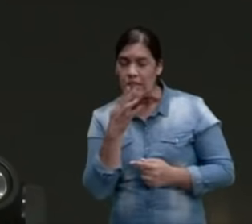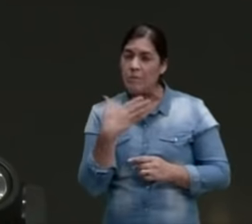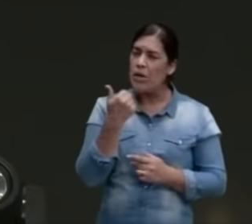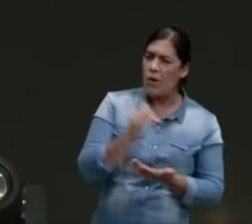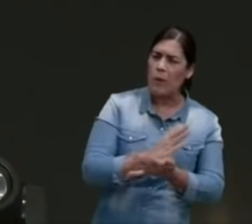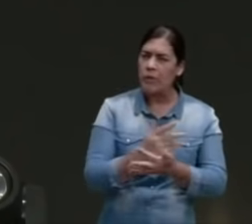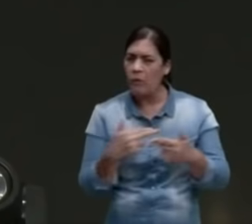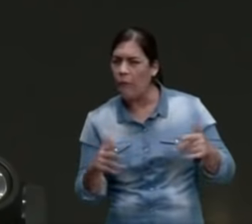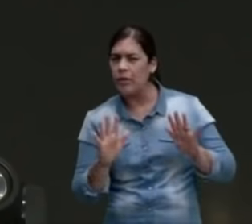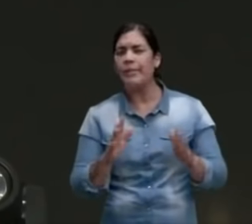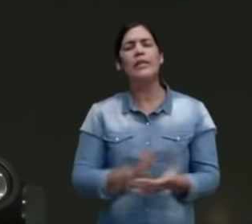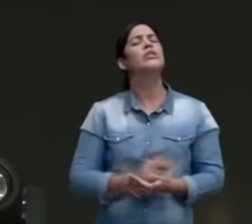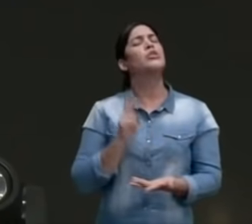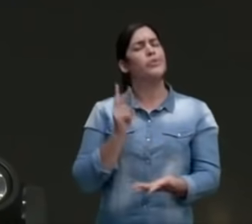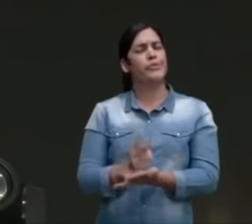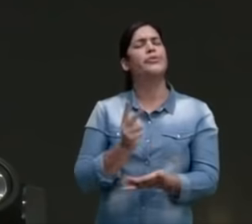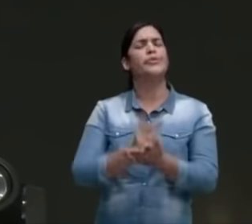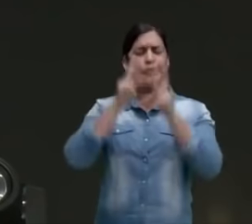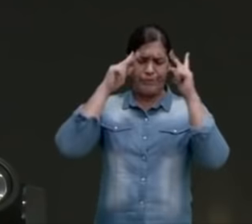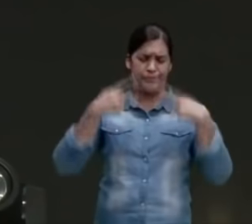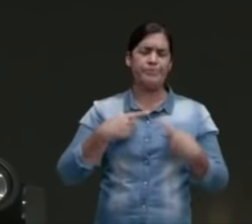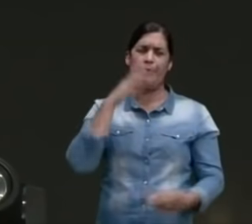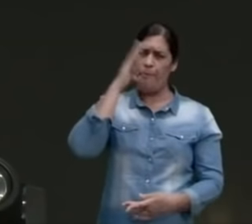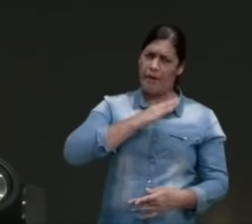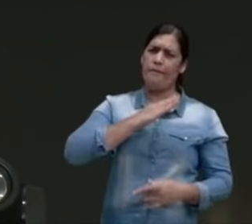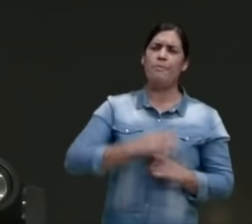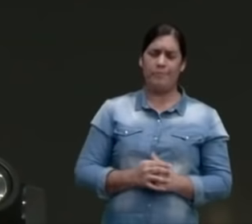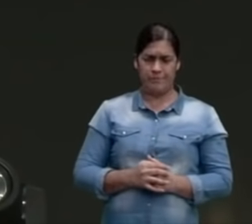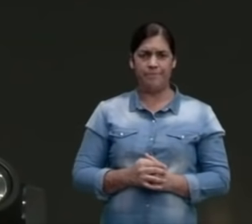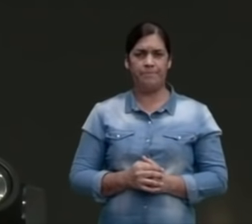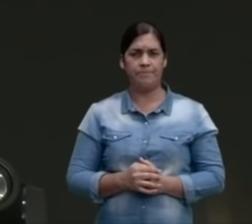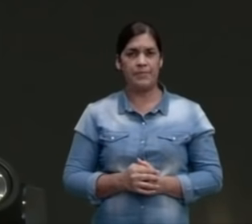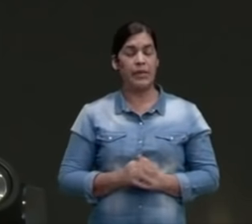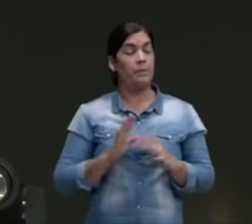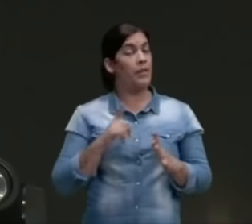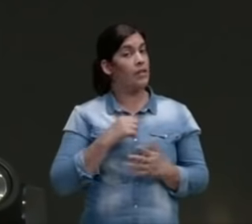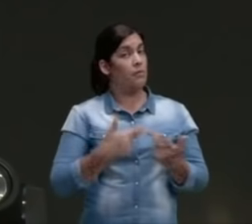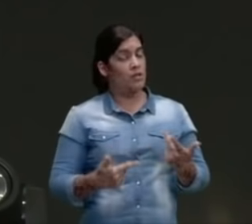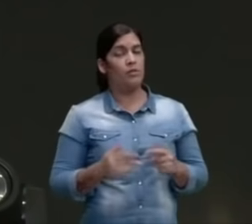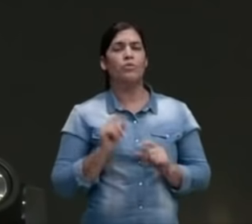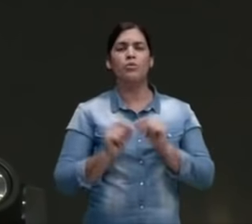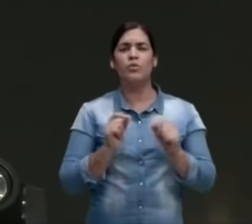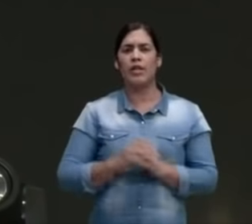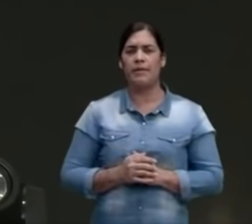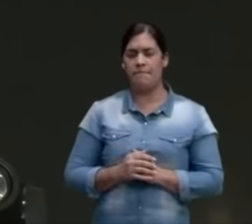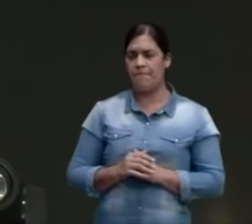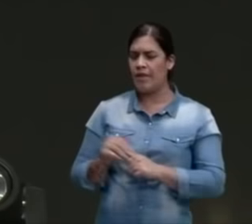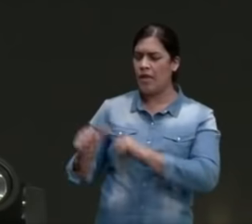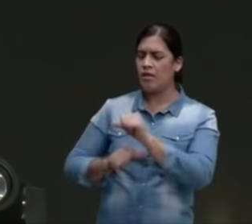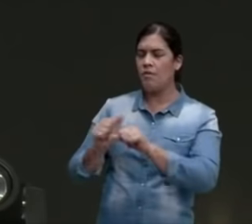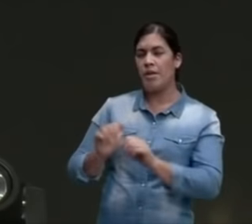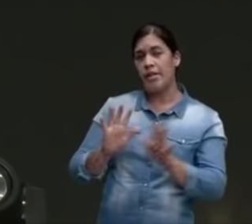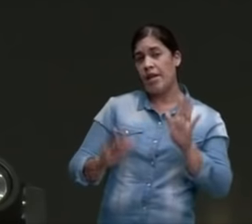continua com a sua natureza má. Mas existe uma coisa que tem se transformado e a gente muitas vezes não para